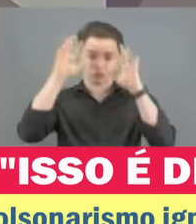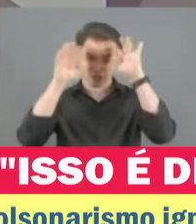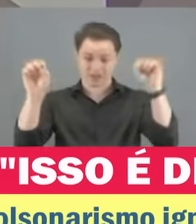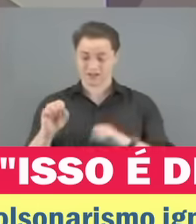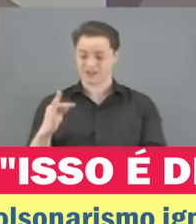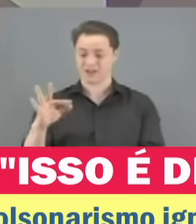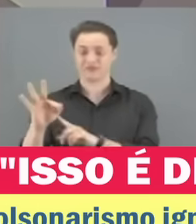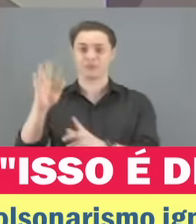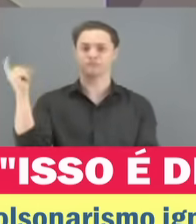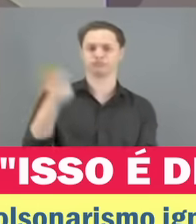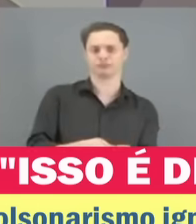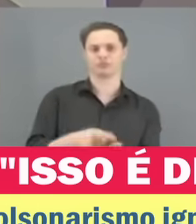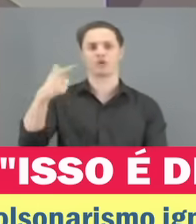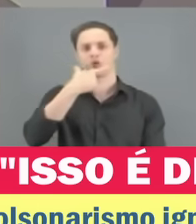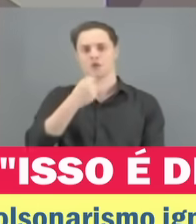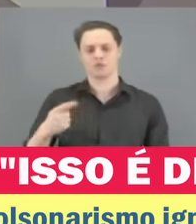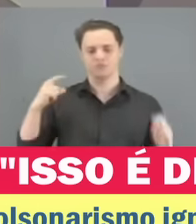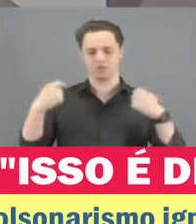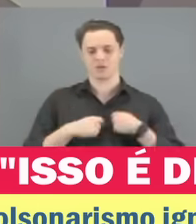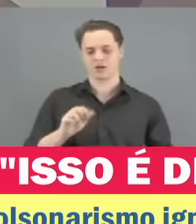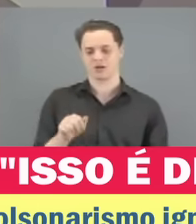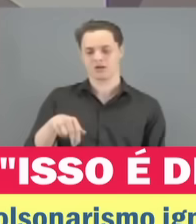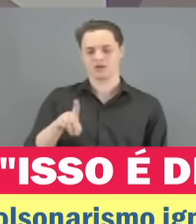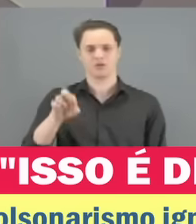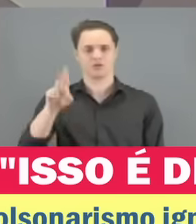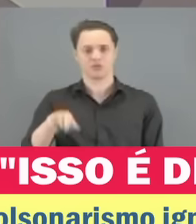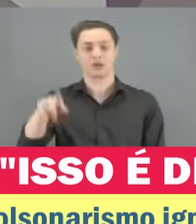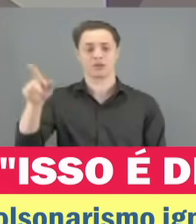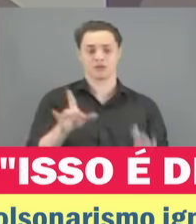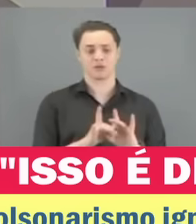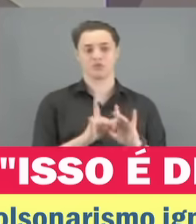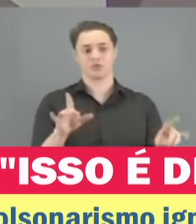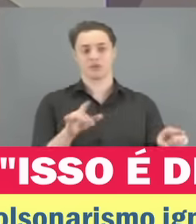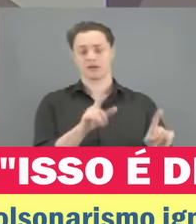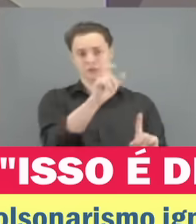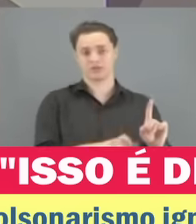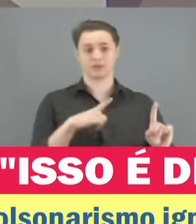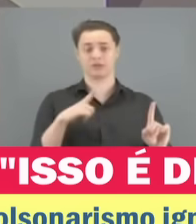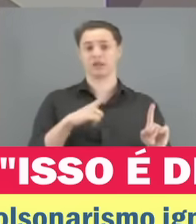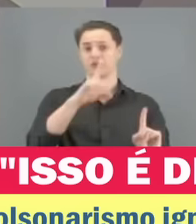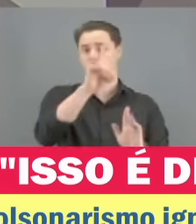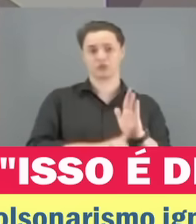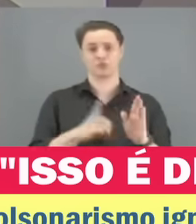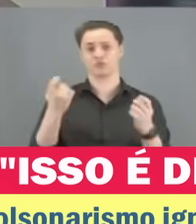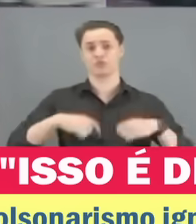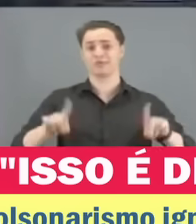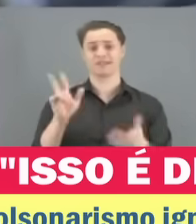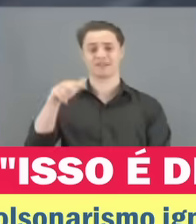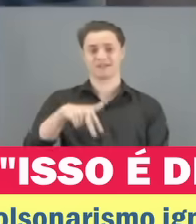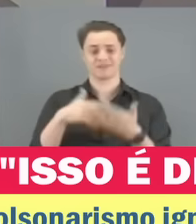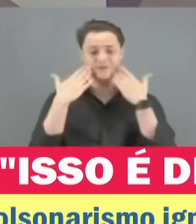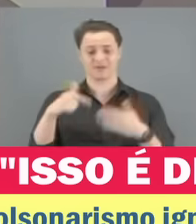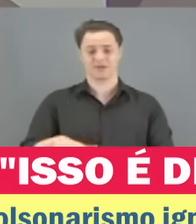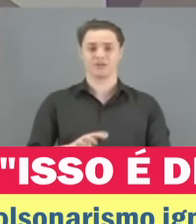Tribunal Federal, da lavra do digníssimo ministro André Mendonça, autorizando a que o depoente não viesse, não comparecesse